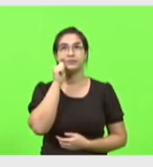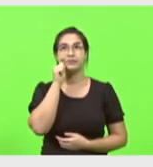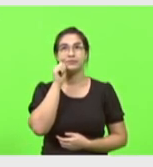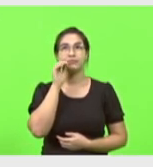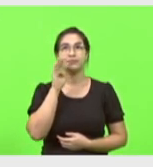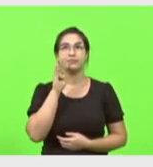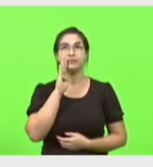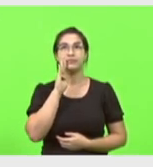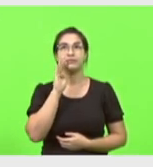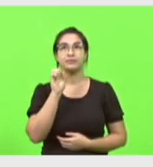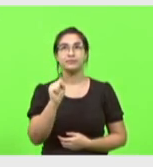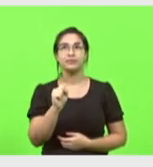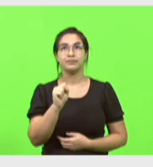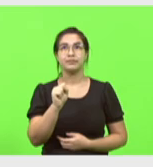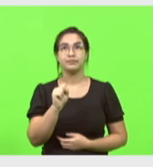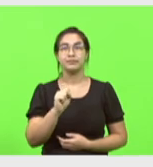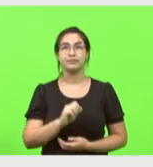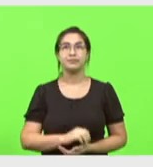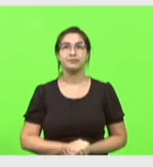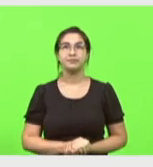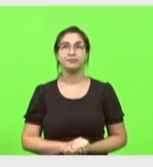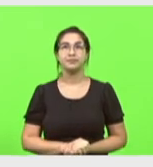Como vota o deputado Bruno Souza?